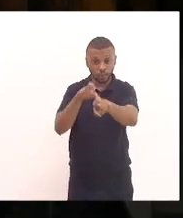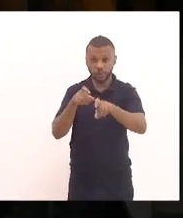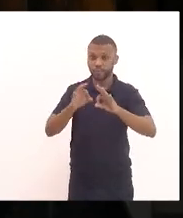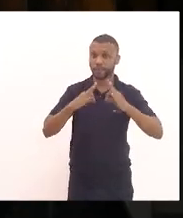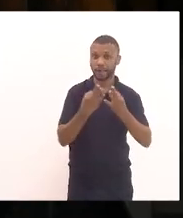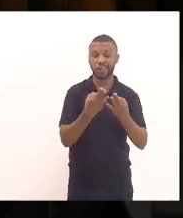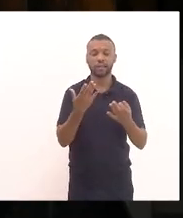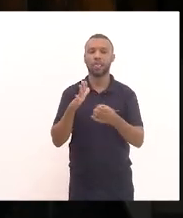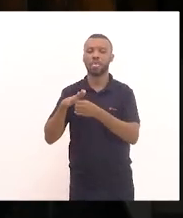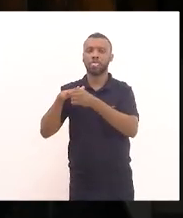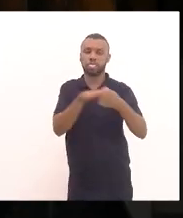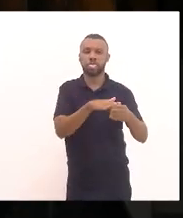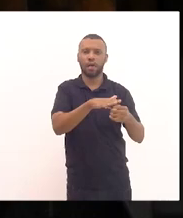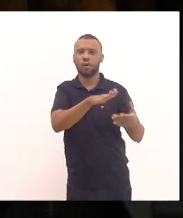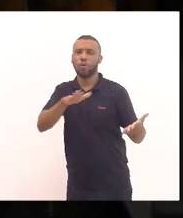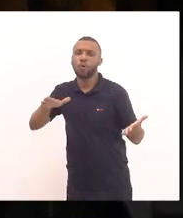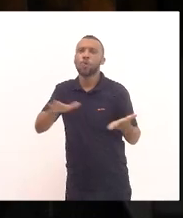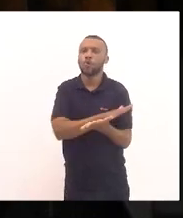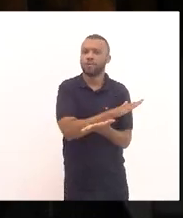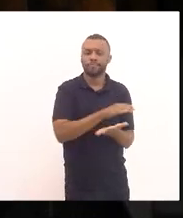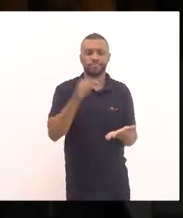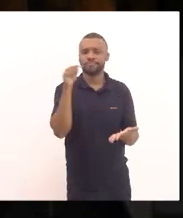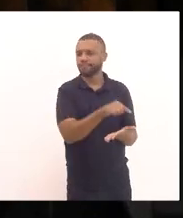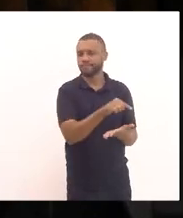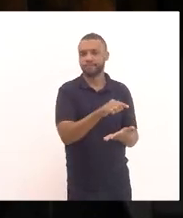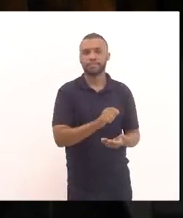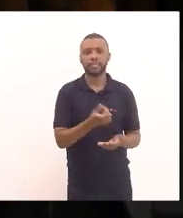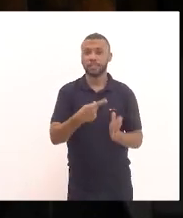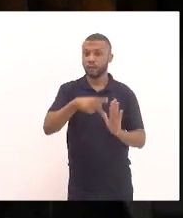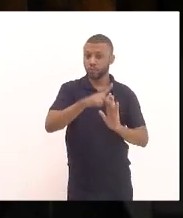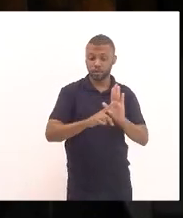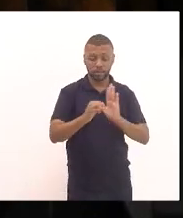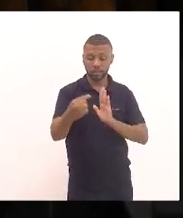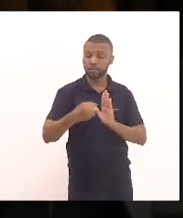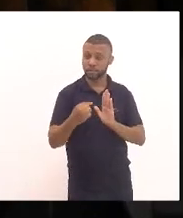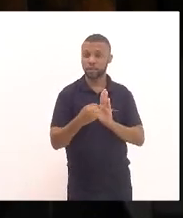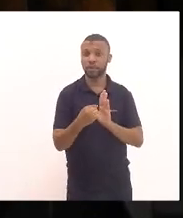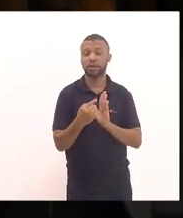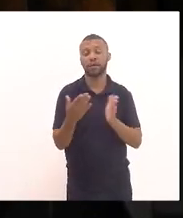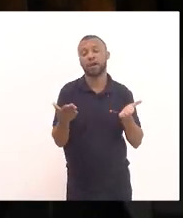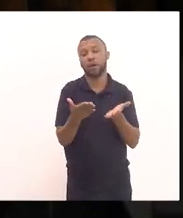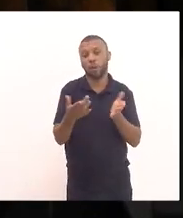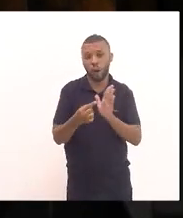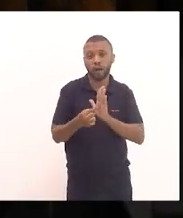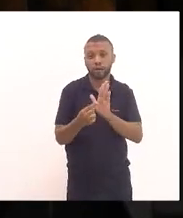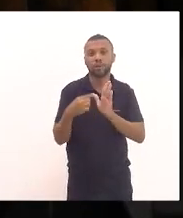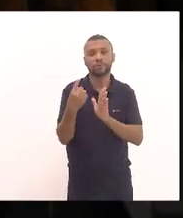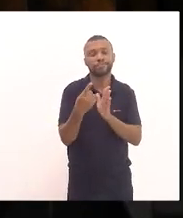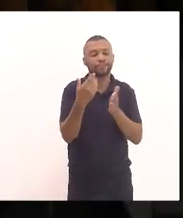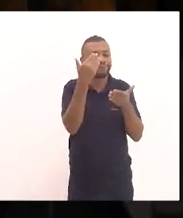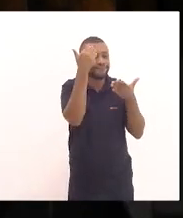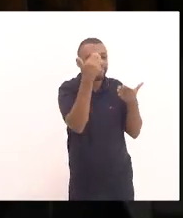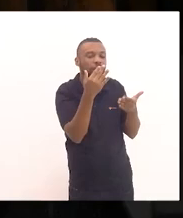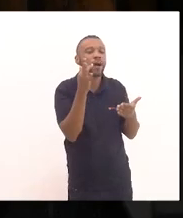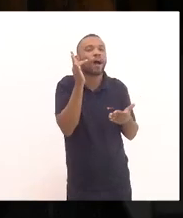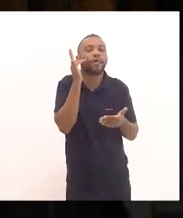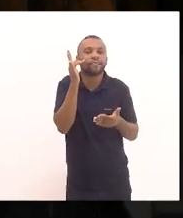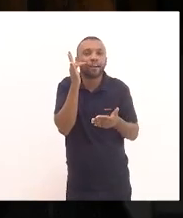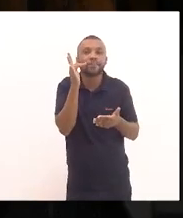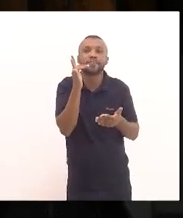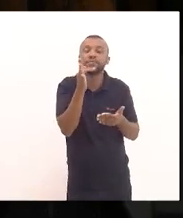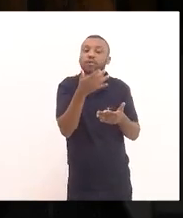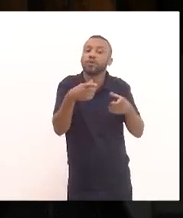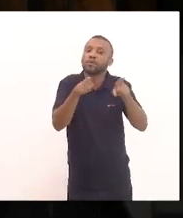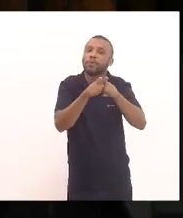sendo massacrada. E esse projeto, que agora agradeço ao Flávio Serafini, me